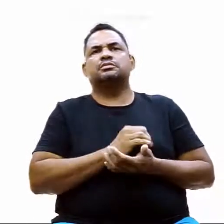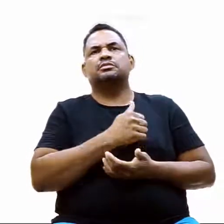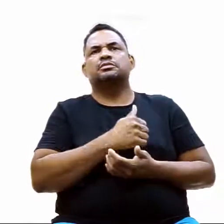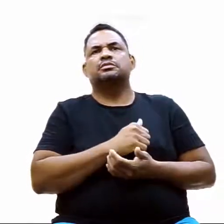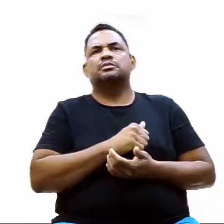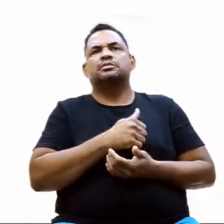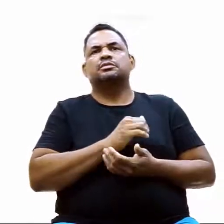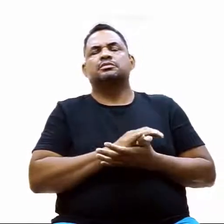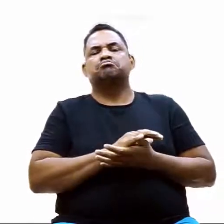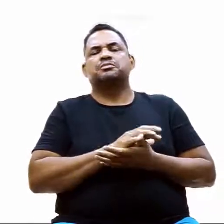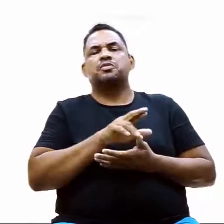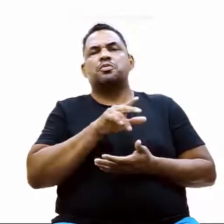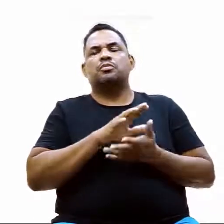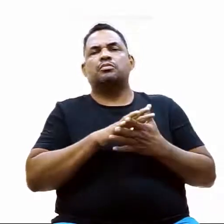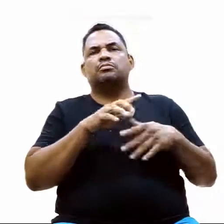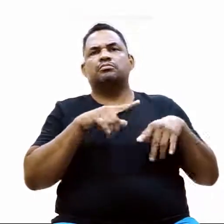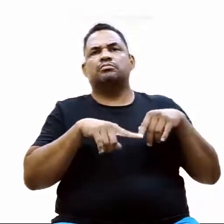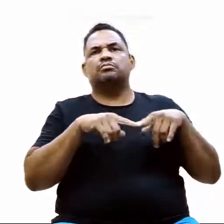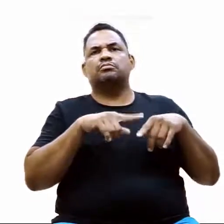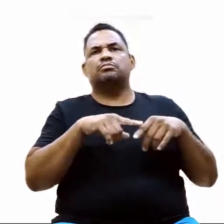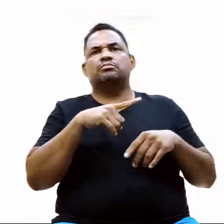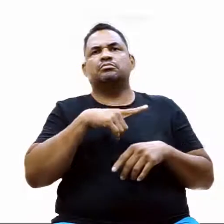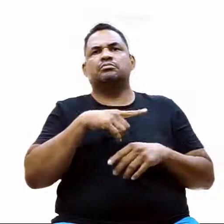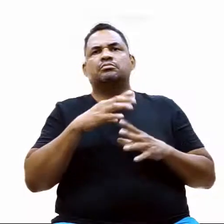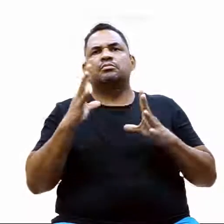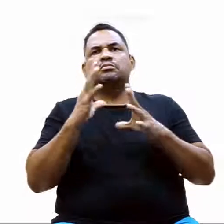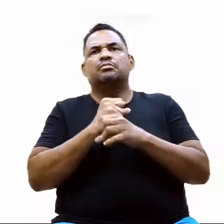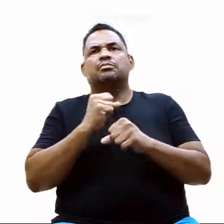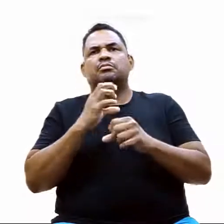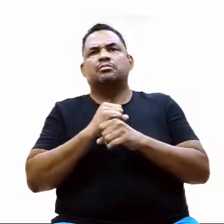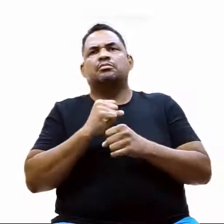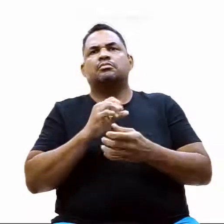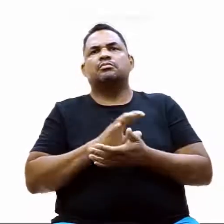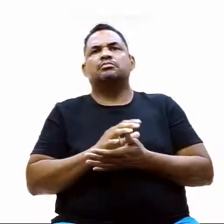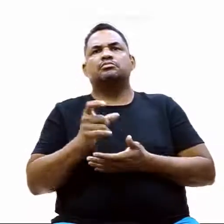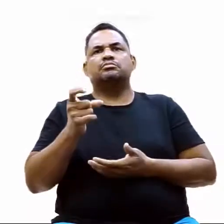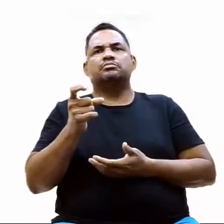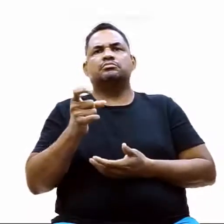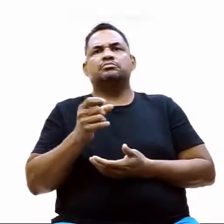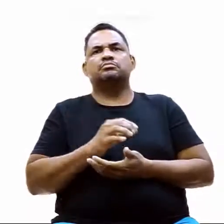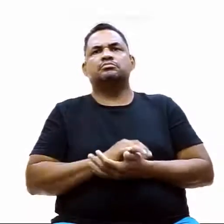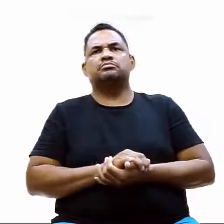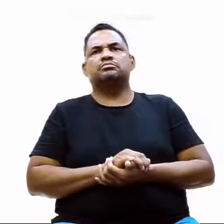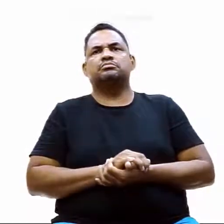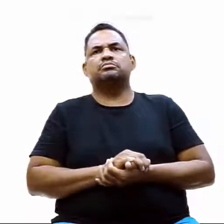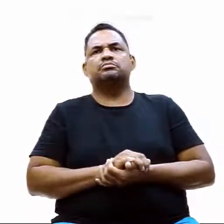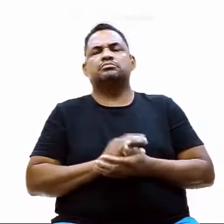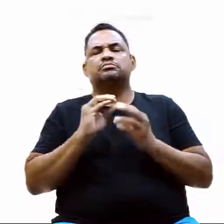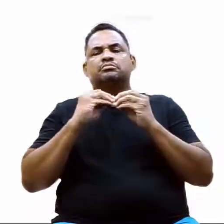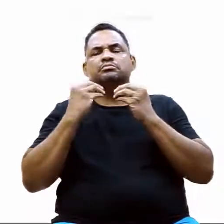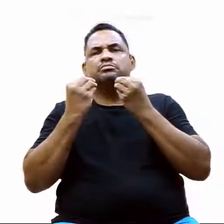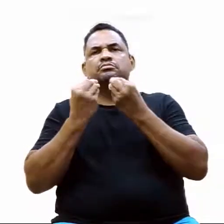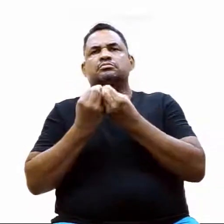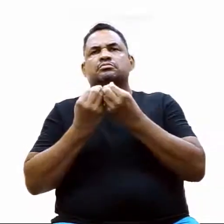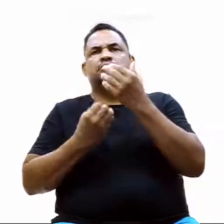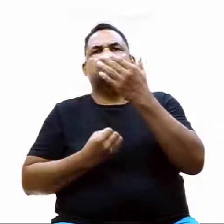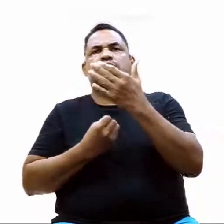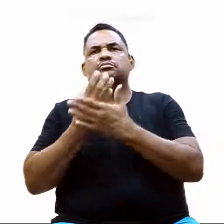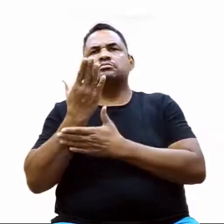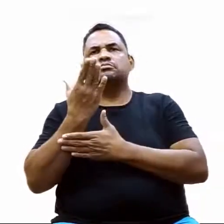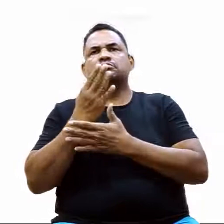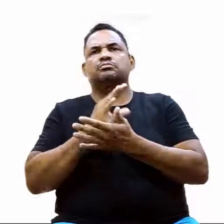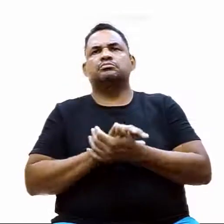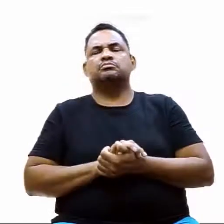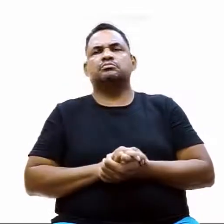ao produto, eu vou calcular a massa da substância que formou a substância